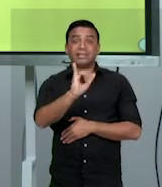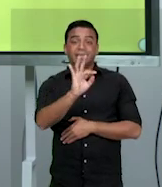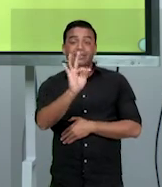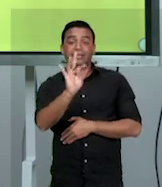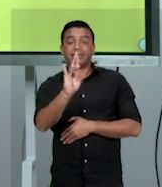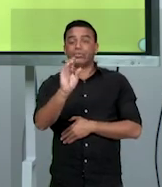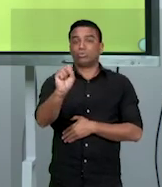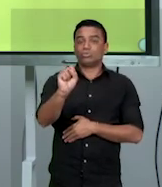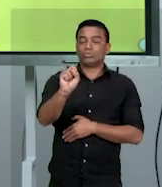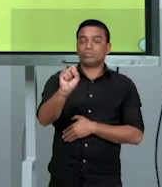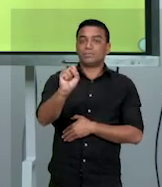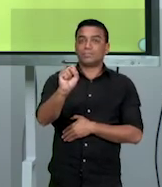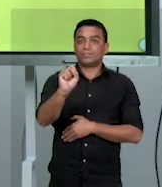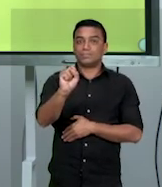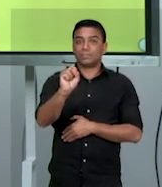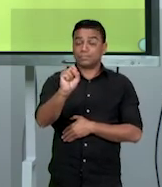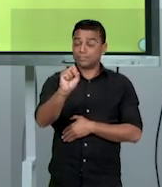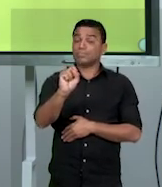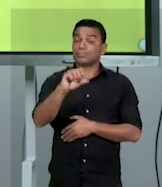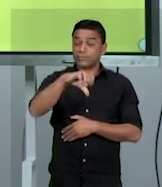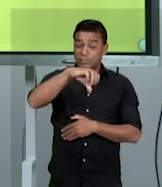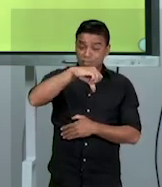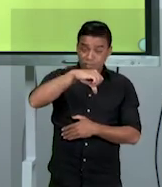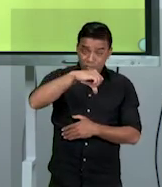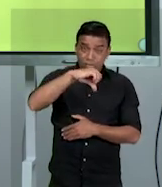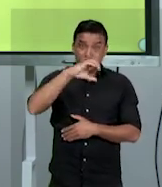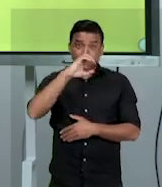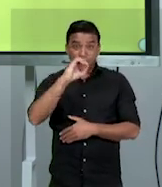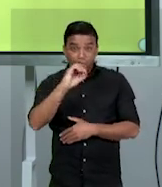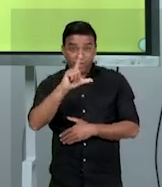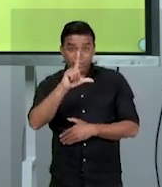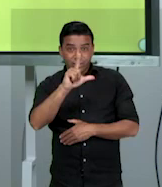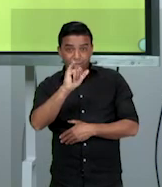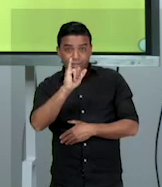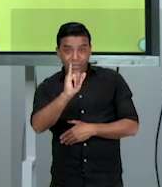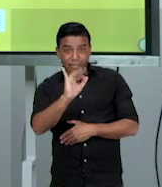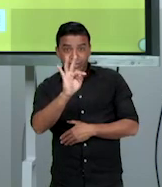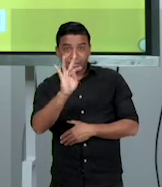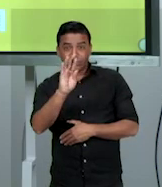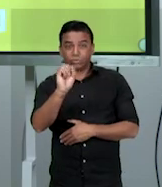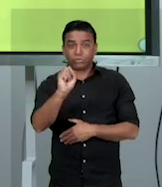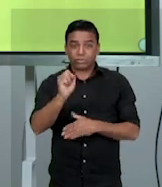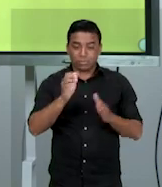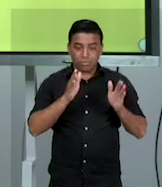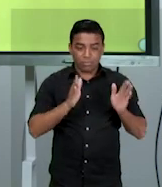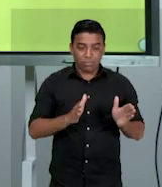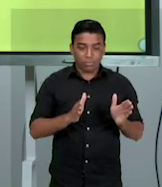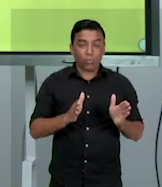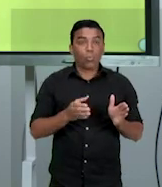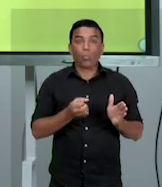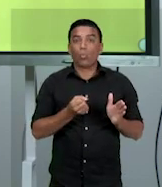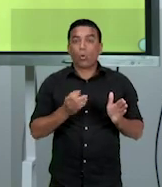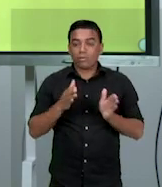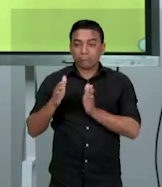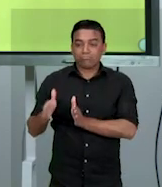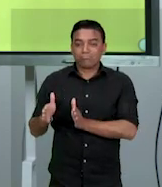90 litros é para cada bloco, né, que eu preciso.